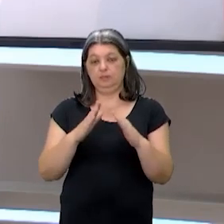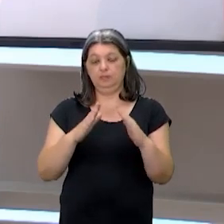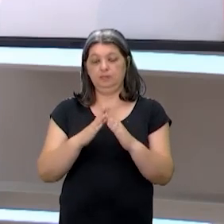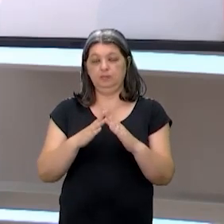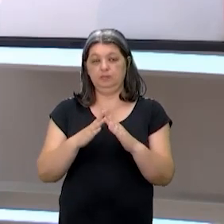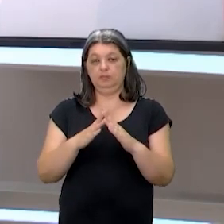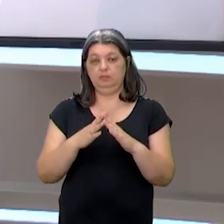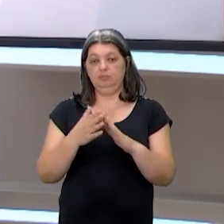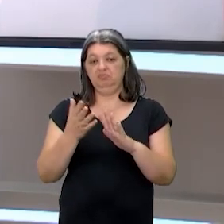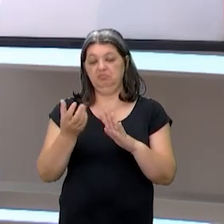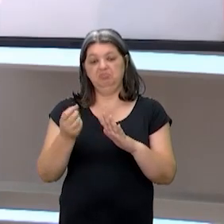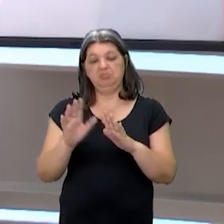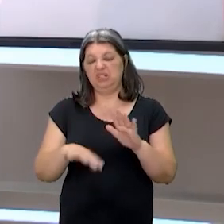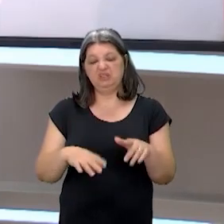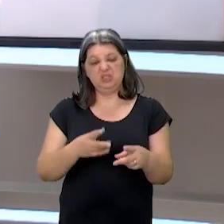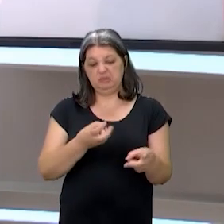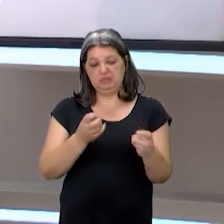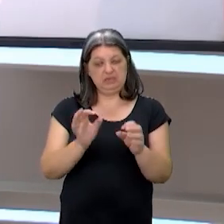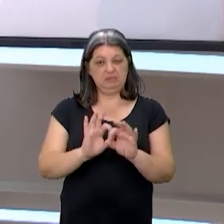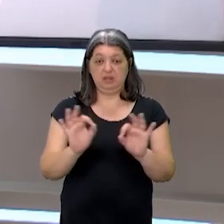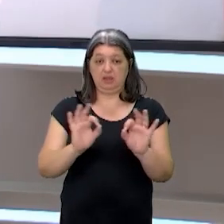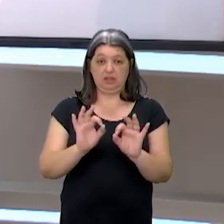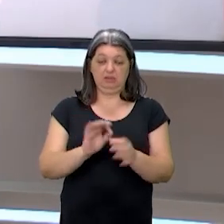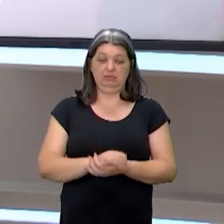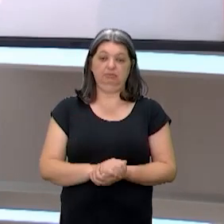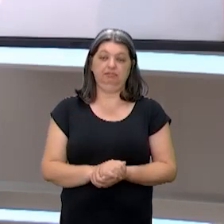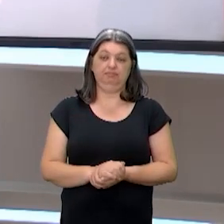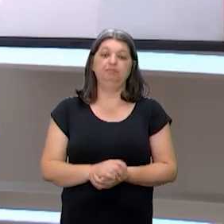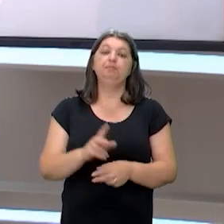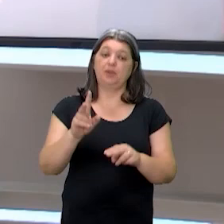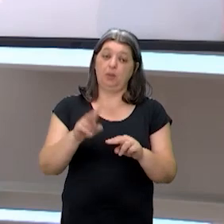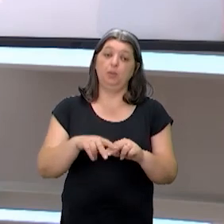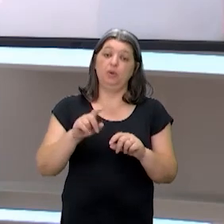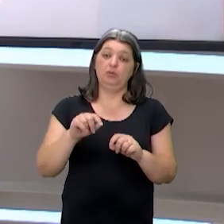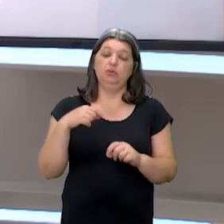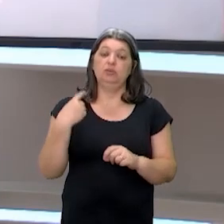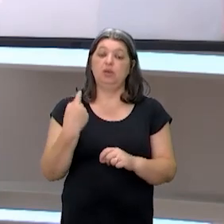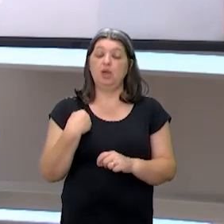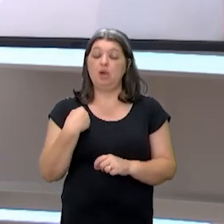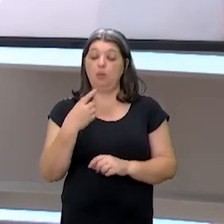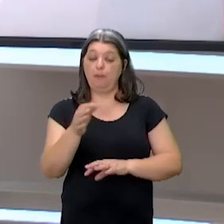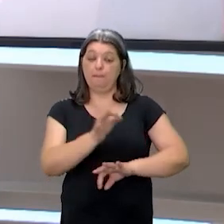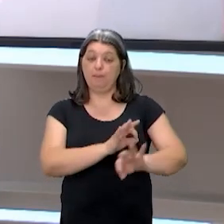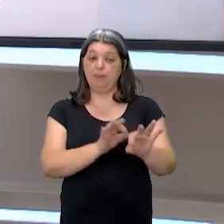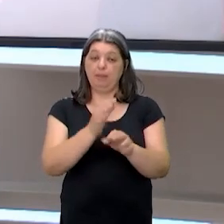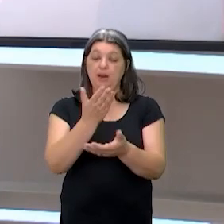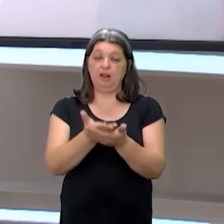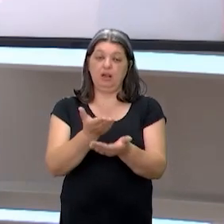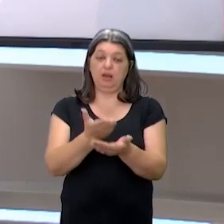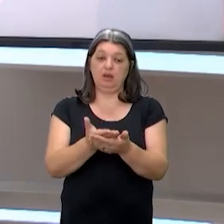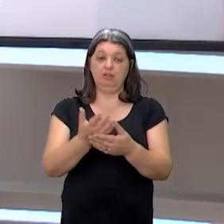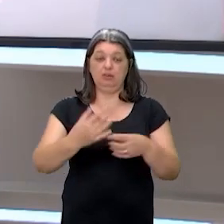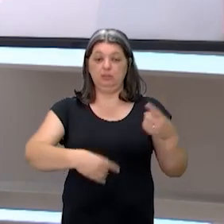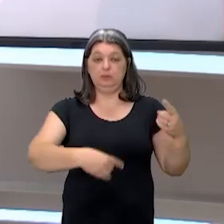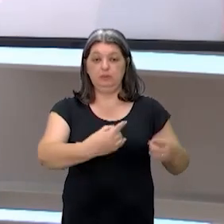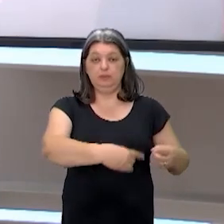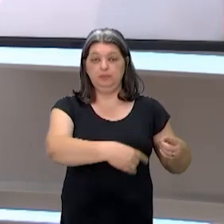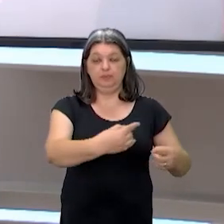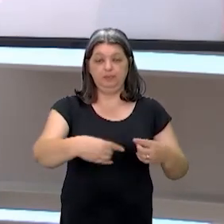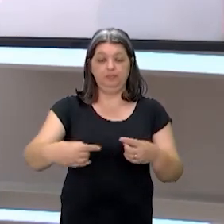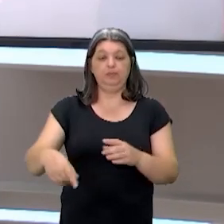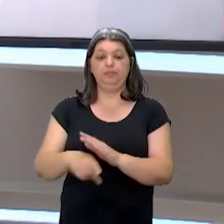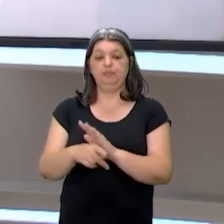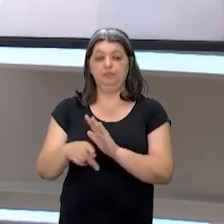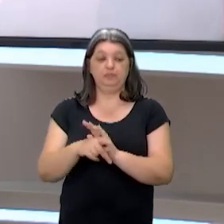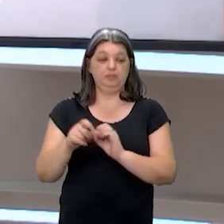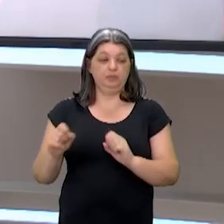a gente nem se dá conta disso. Foi pensando nisso, então, que eu preparei uma aula para a gente discutir isso. E esses